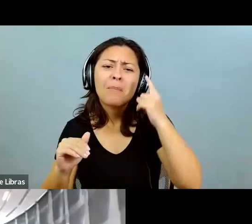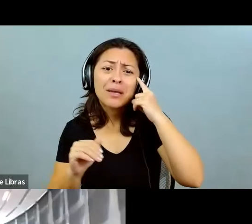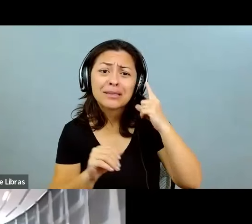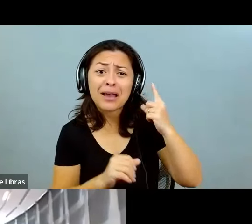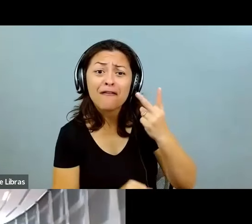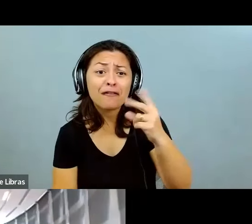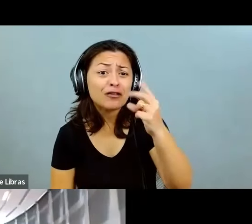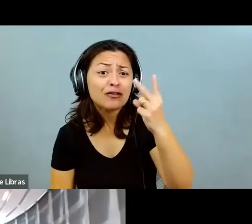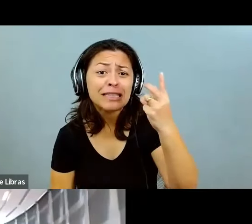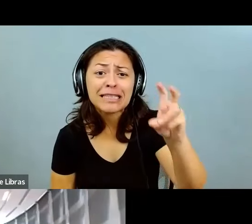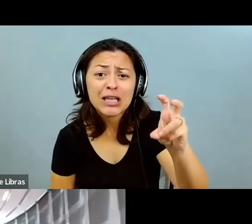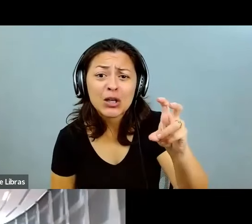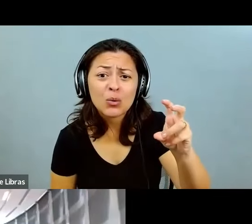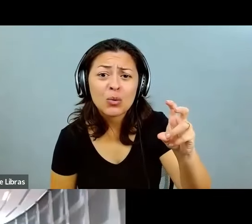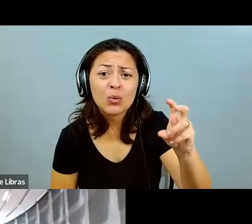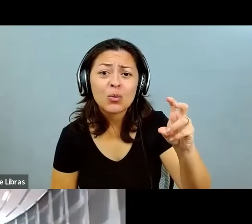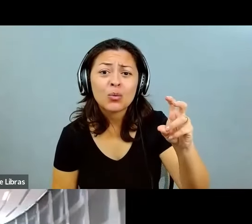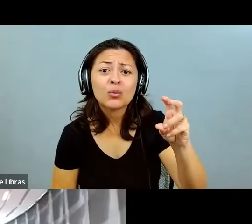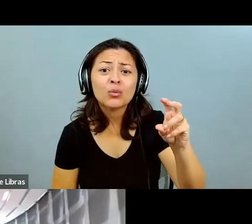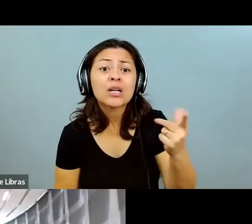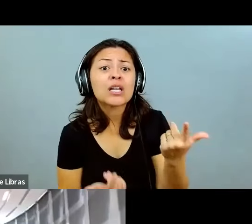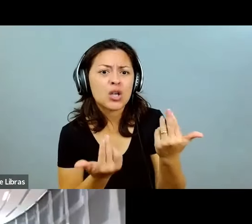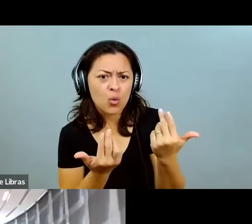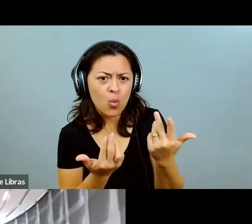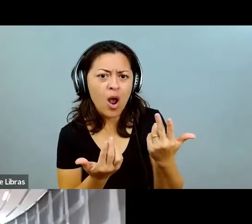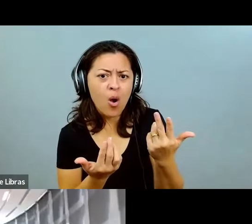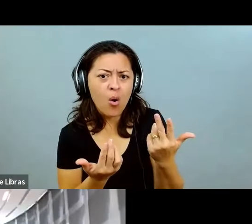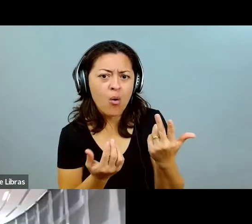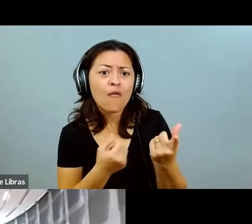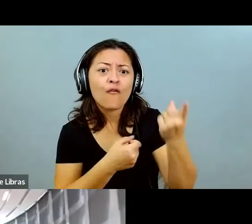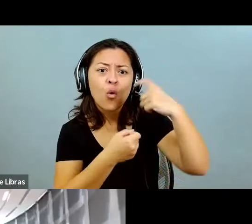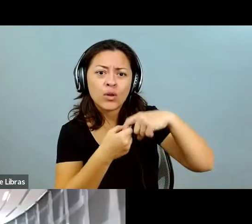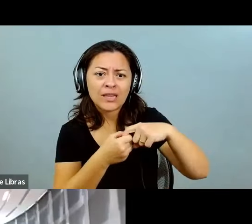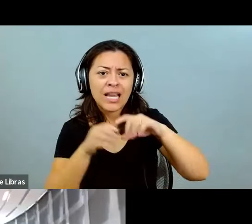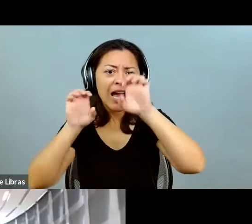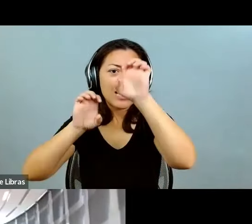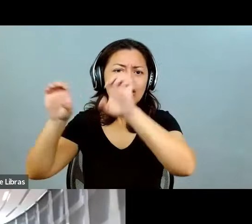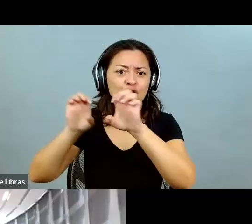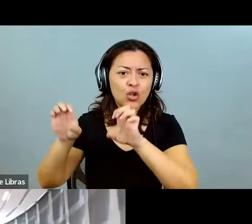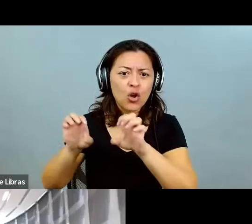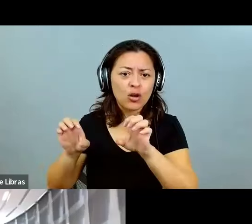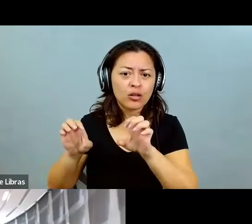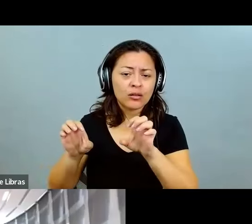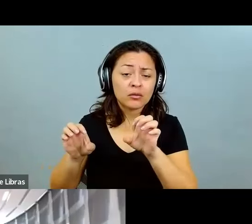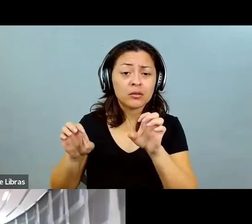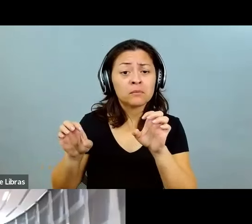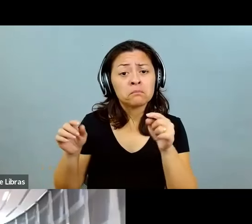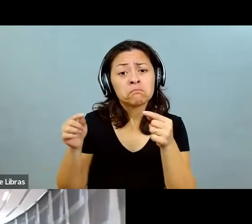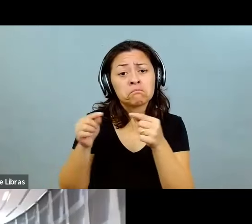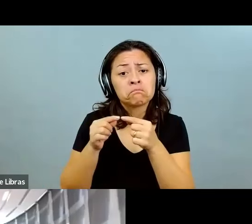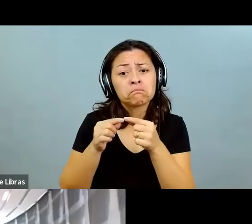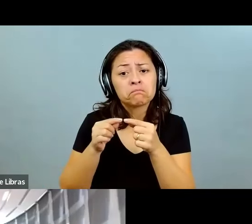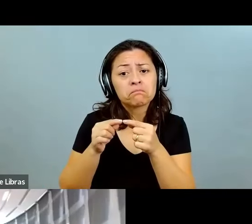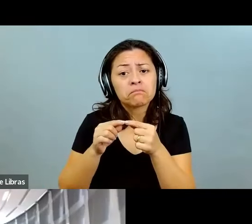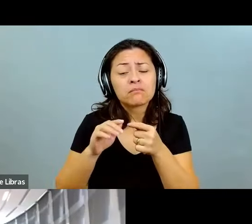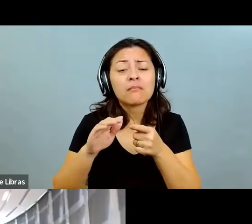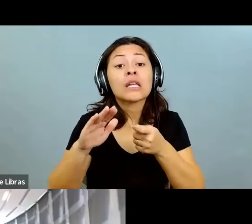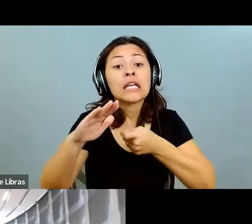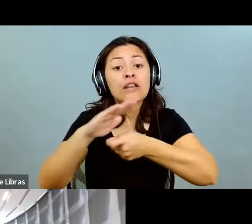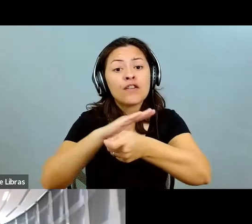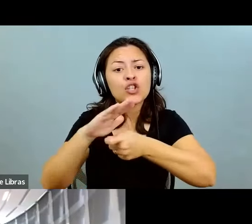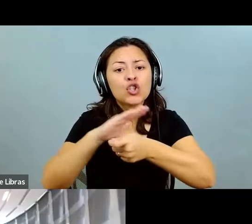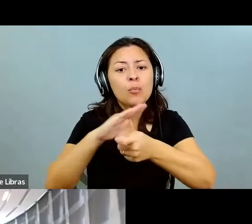340 tá dentro da assim da linha de tendência do Brasil tá dentro da linha de tendência do Brasil e investimento em ía estão sendo